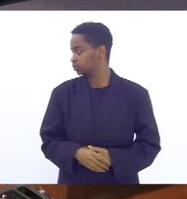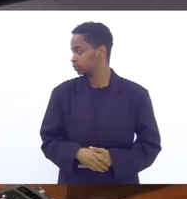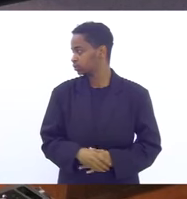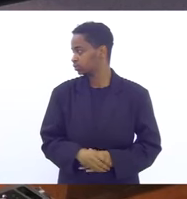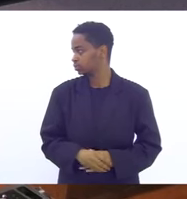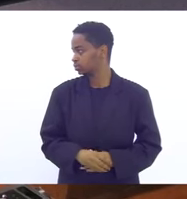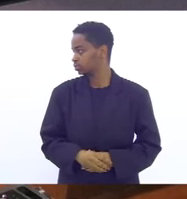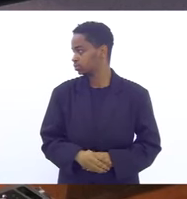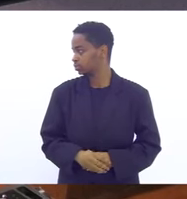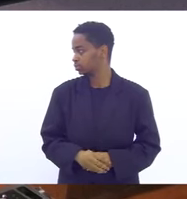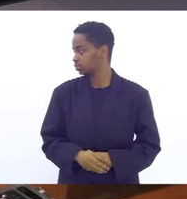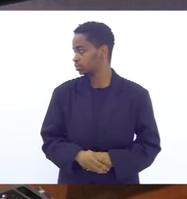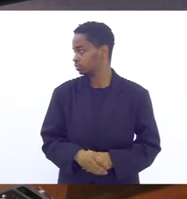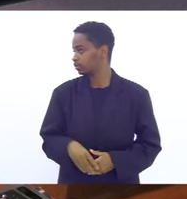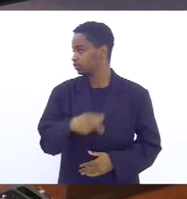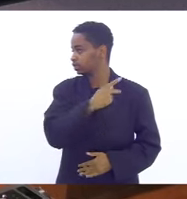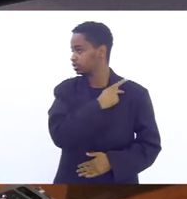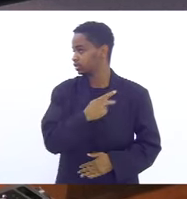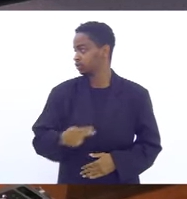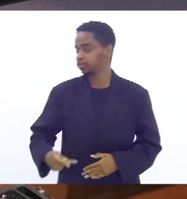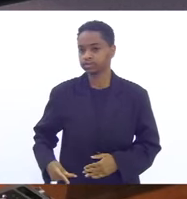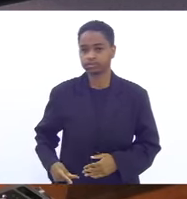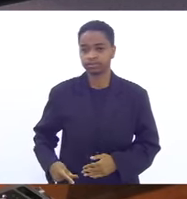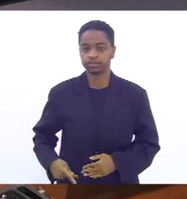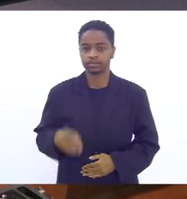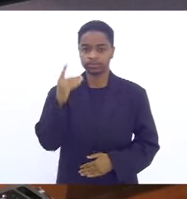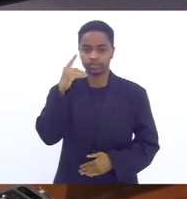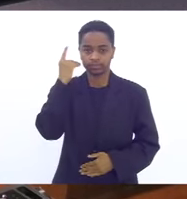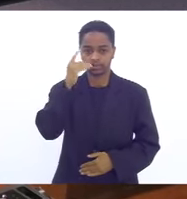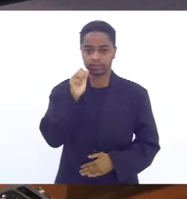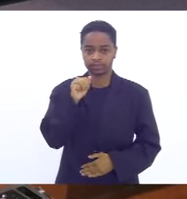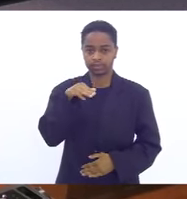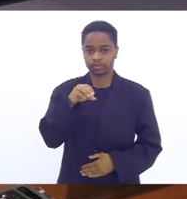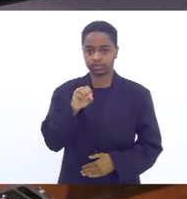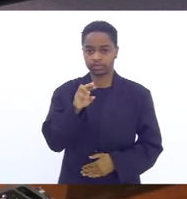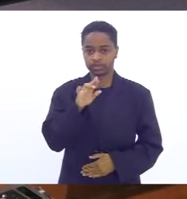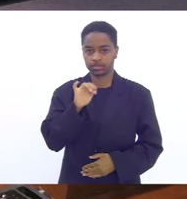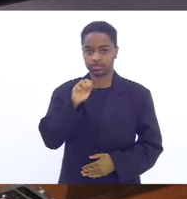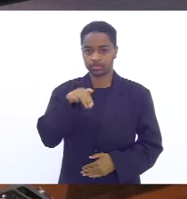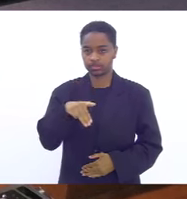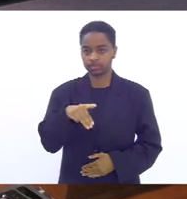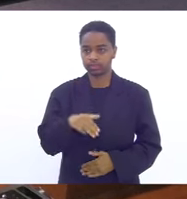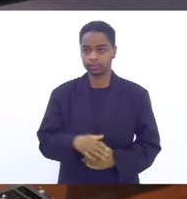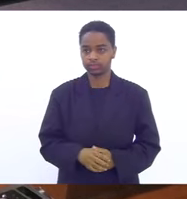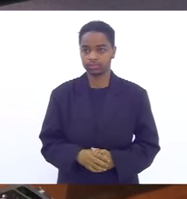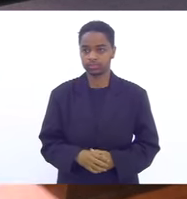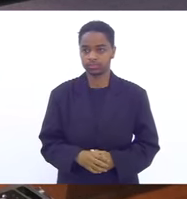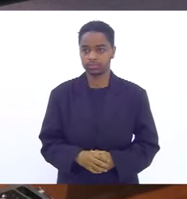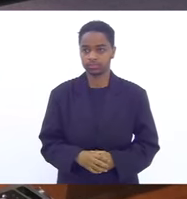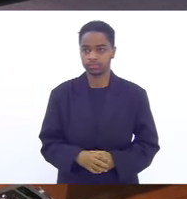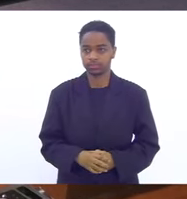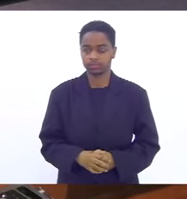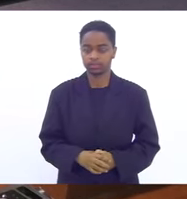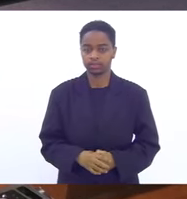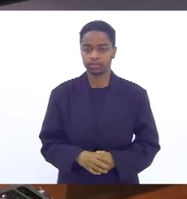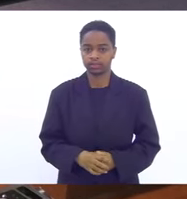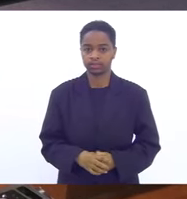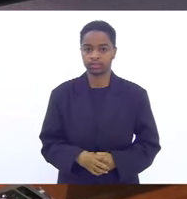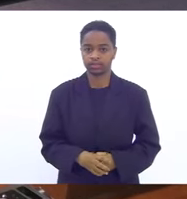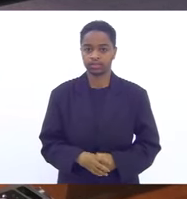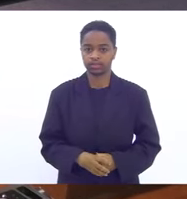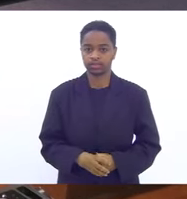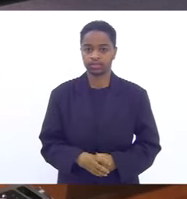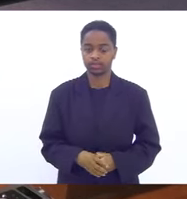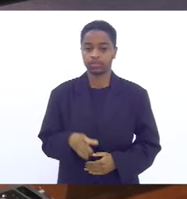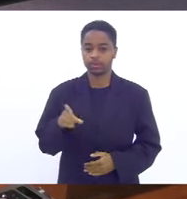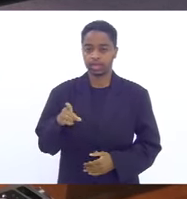Senhor presidente, meu caro Rodrigo Amorim, a quem eu classifico o